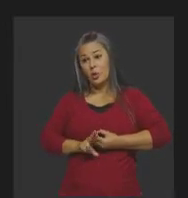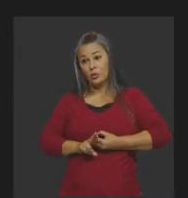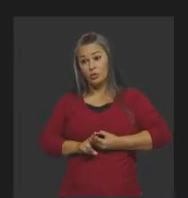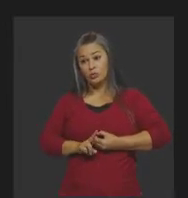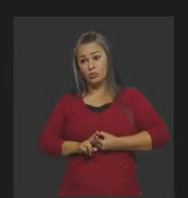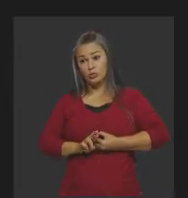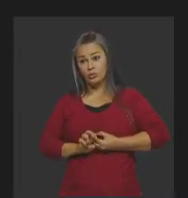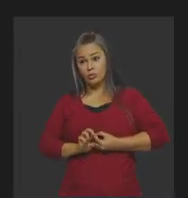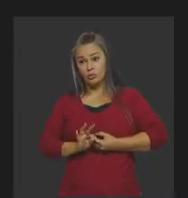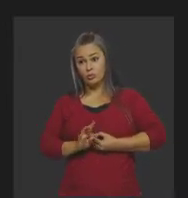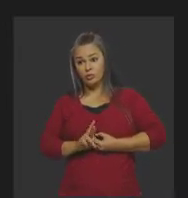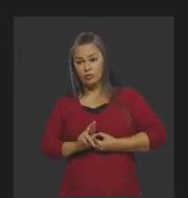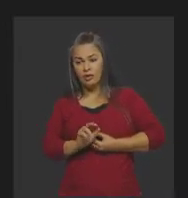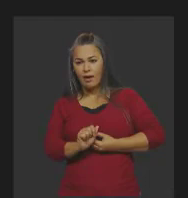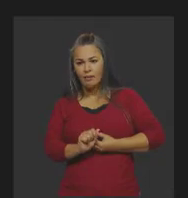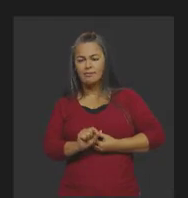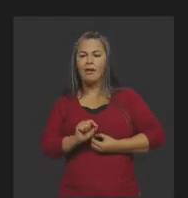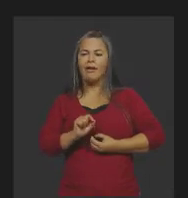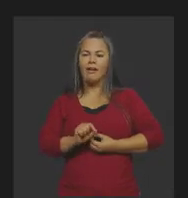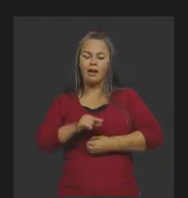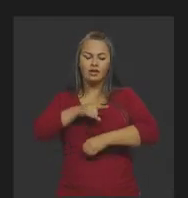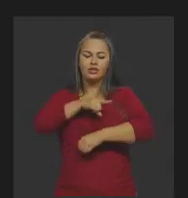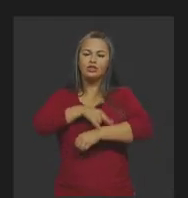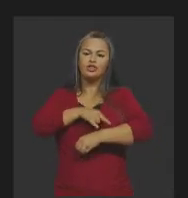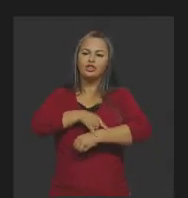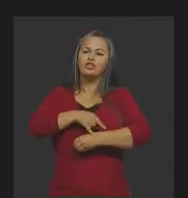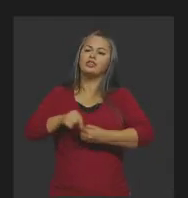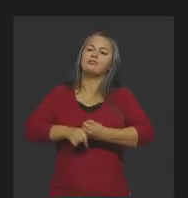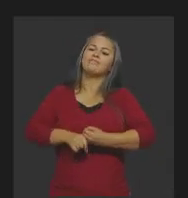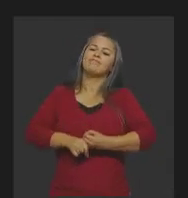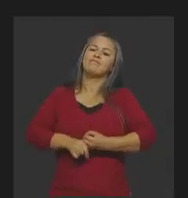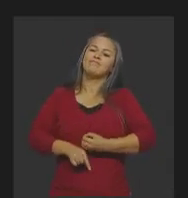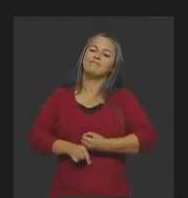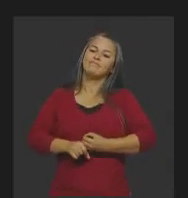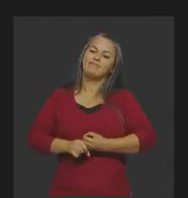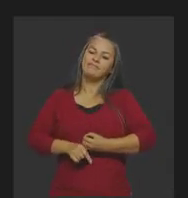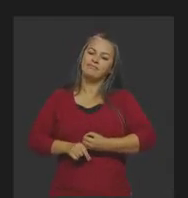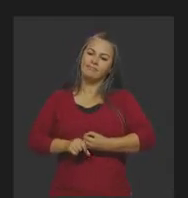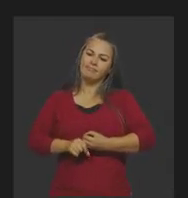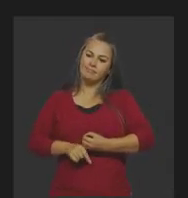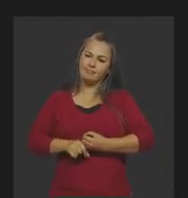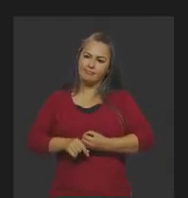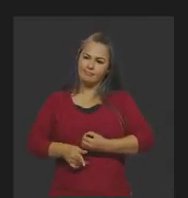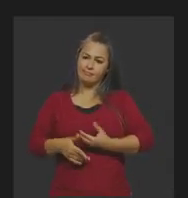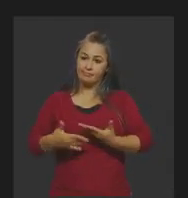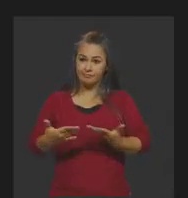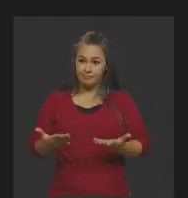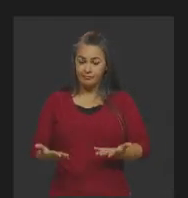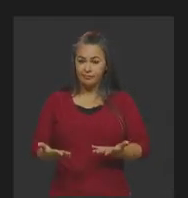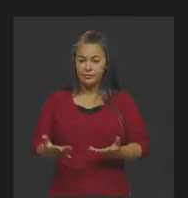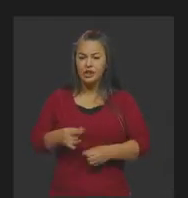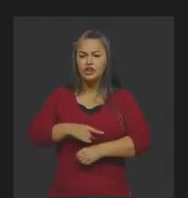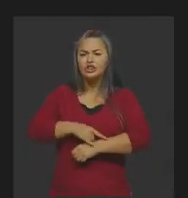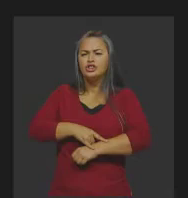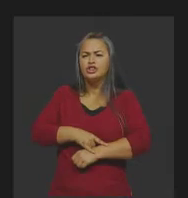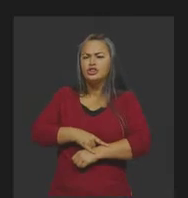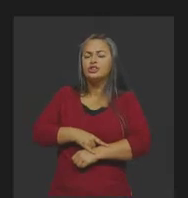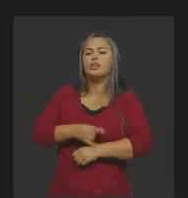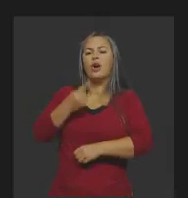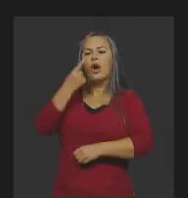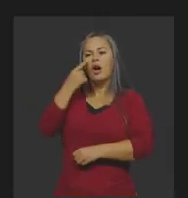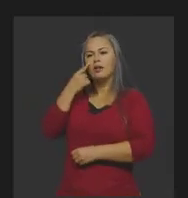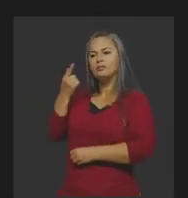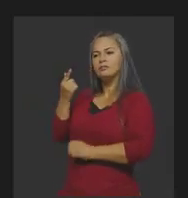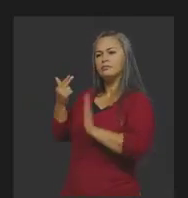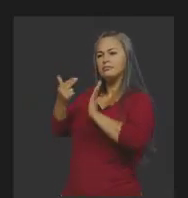por onde a urina vai sair da bexiga e ser expulso para fora do corpo do ser humano. Repare que nesse desenho eu